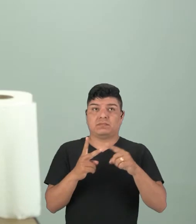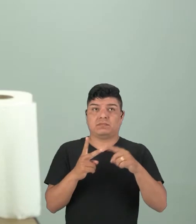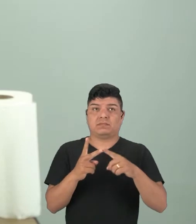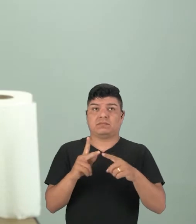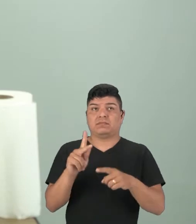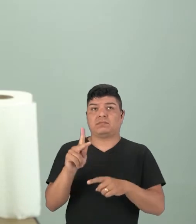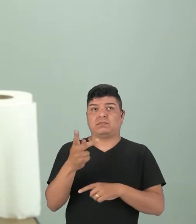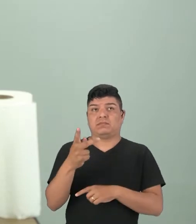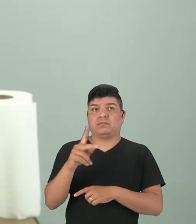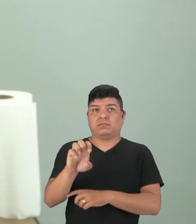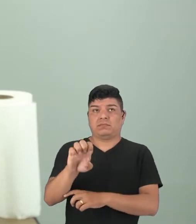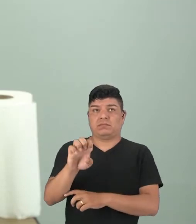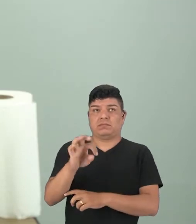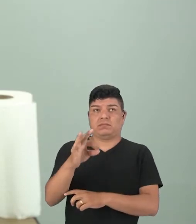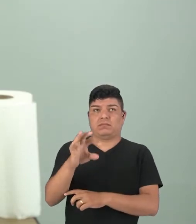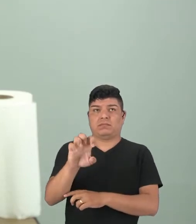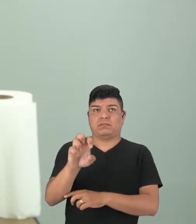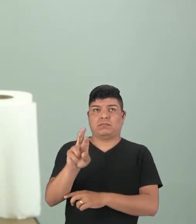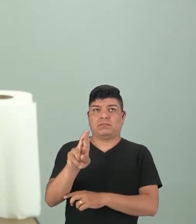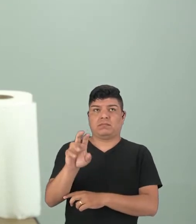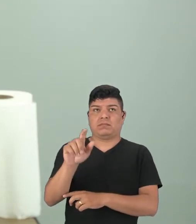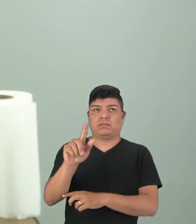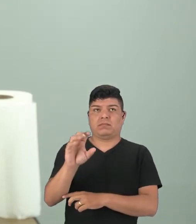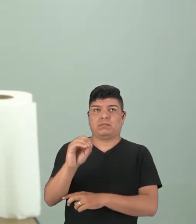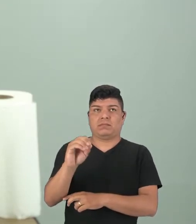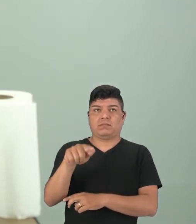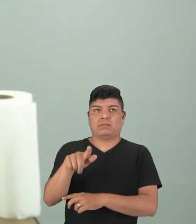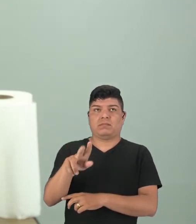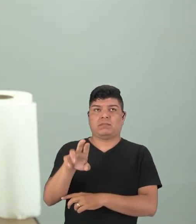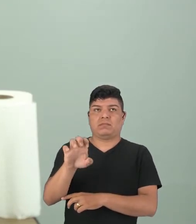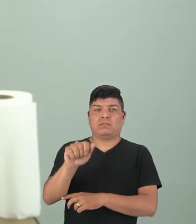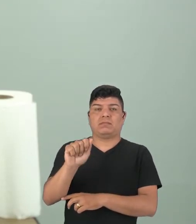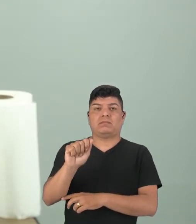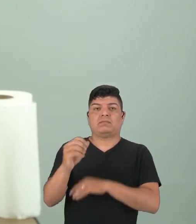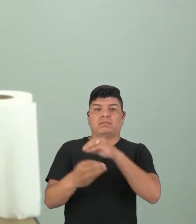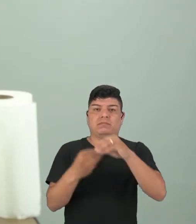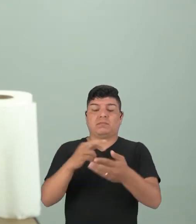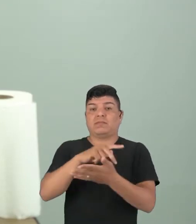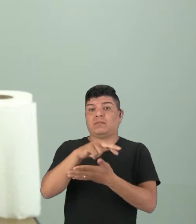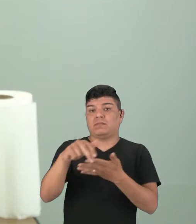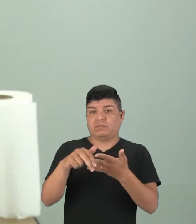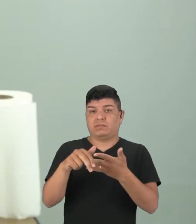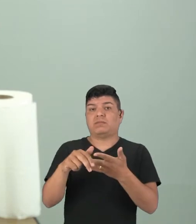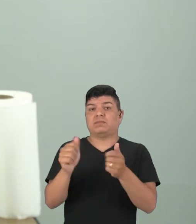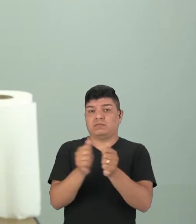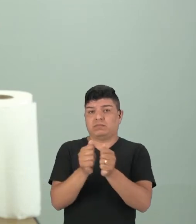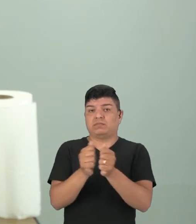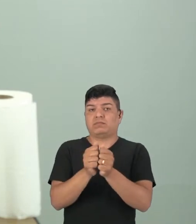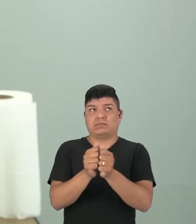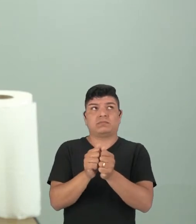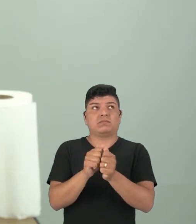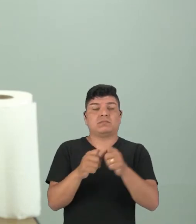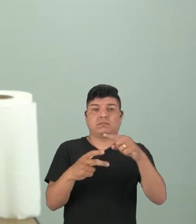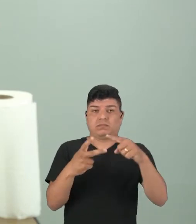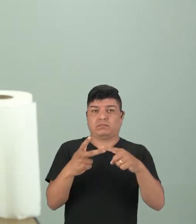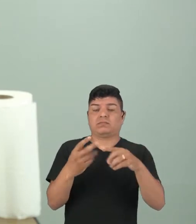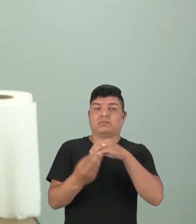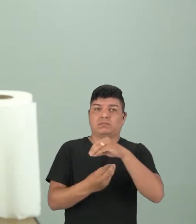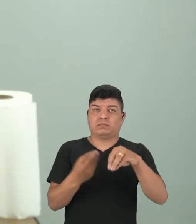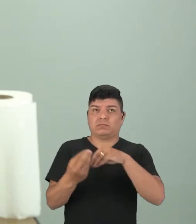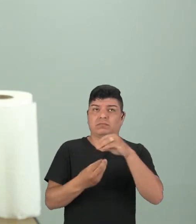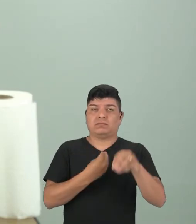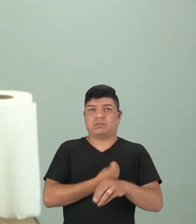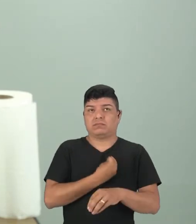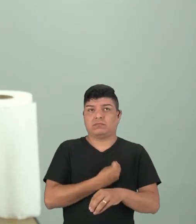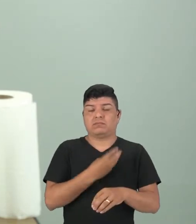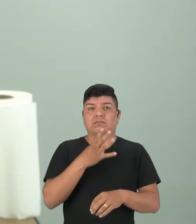heterogênea, que são várias outras, né, misturas juntas, elementos ali juntos, ok? Então, essas duas misturas presentes que